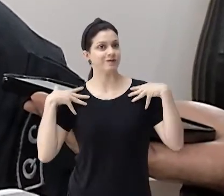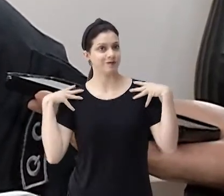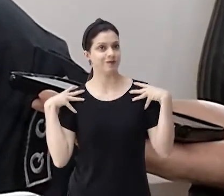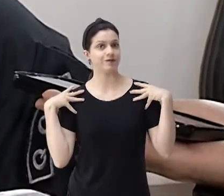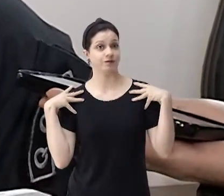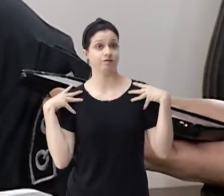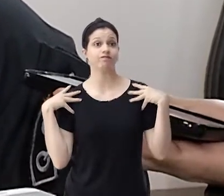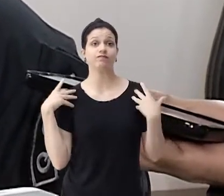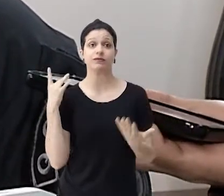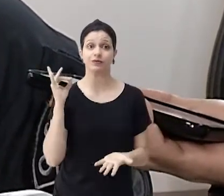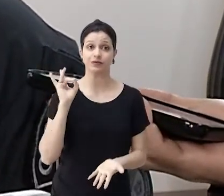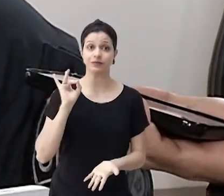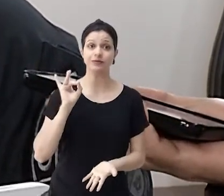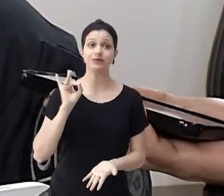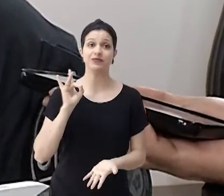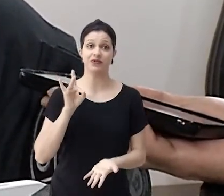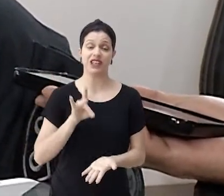grande.